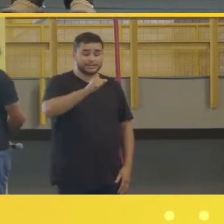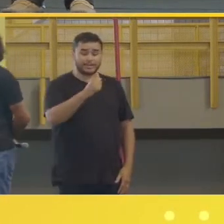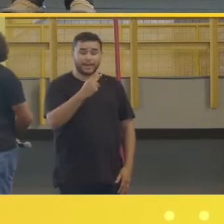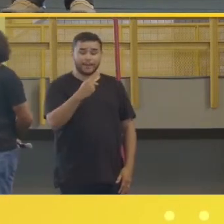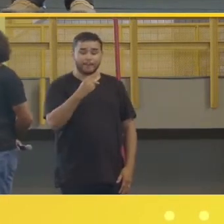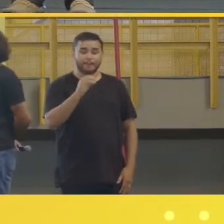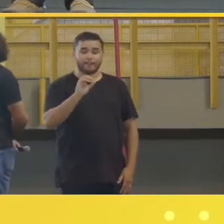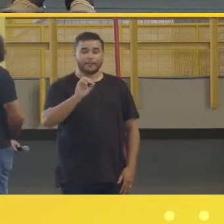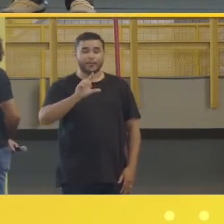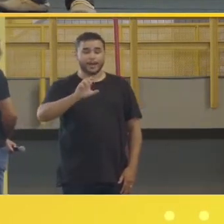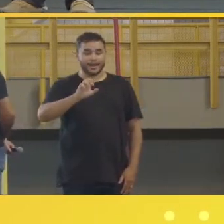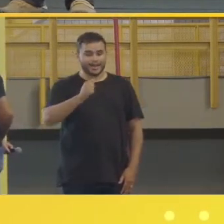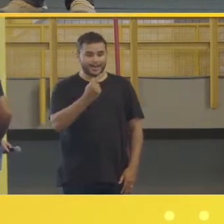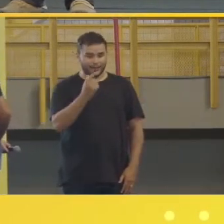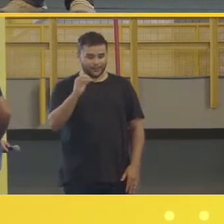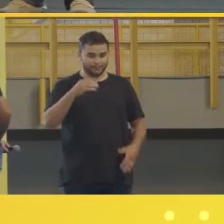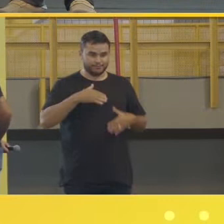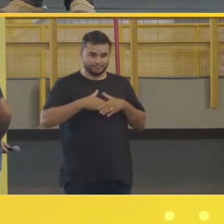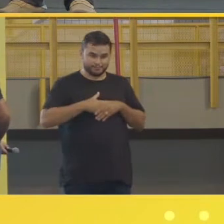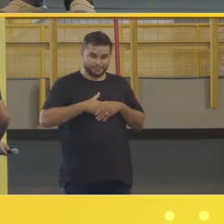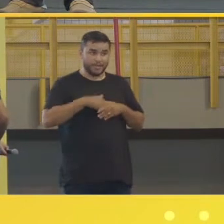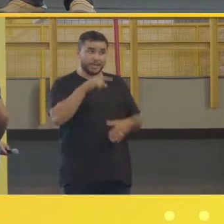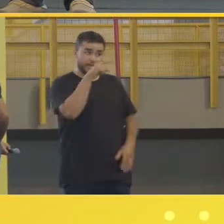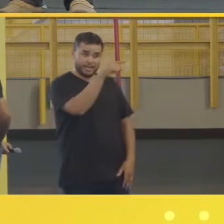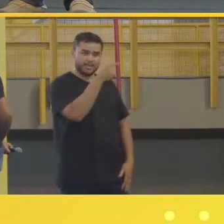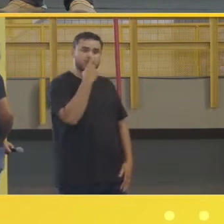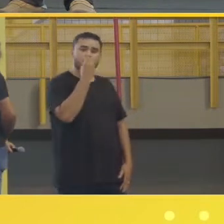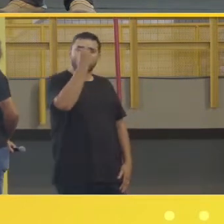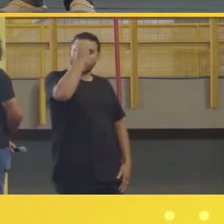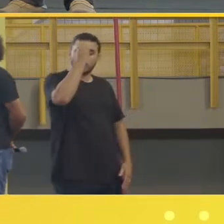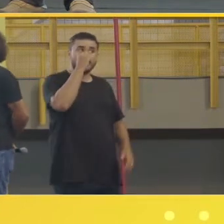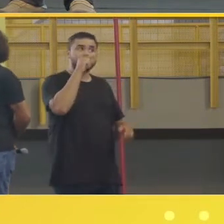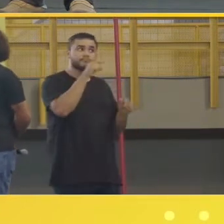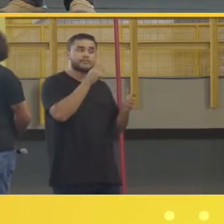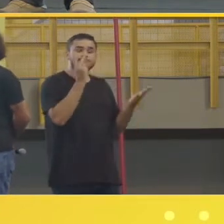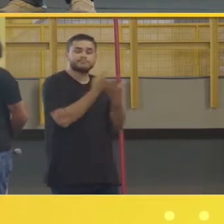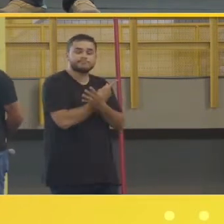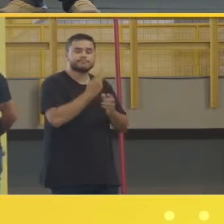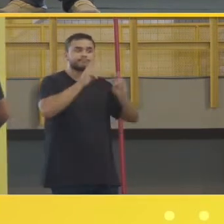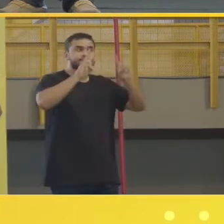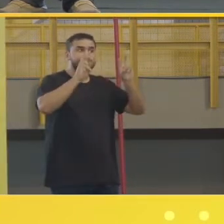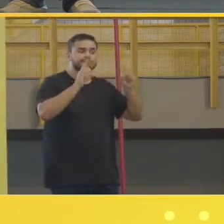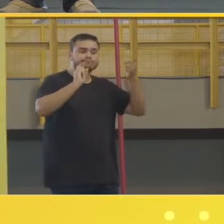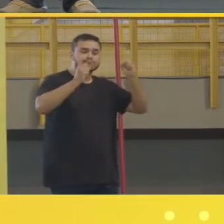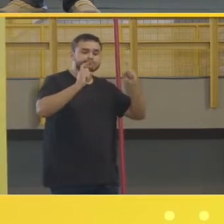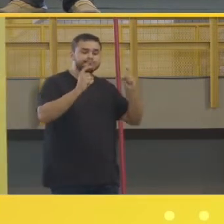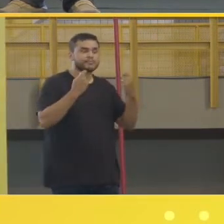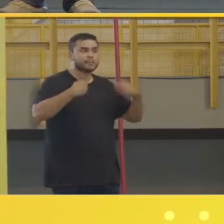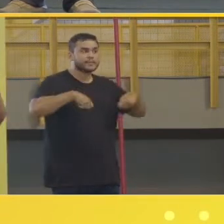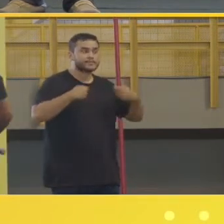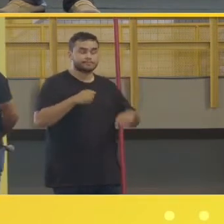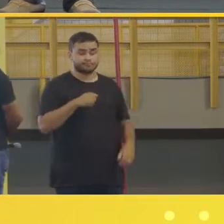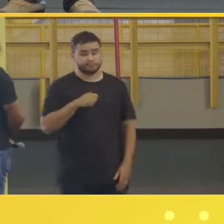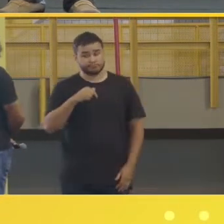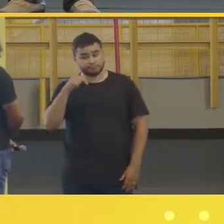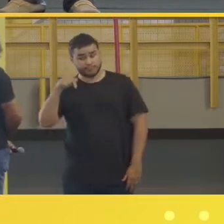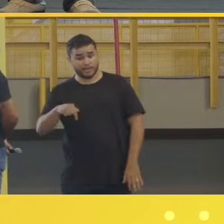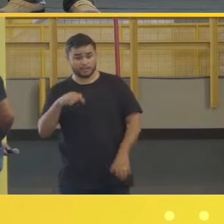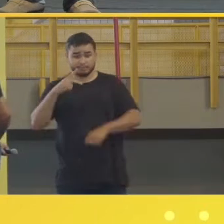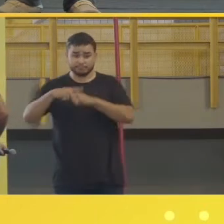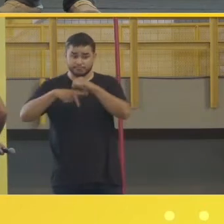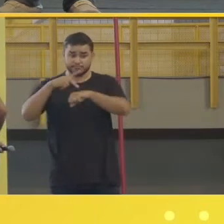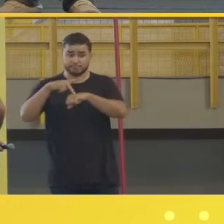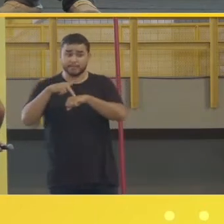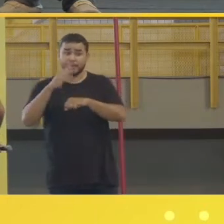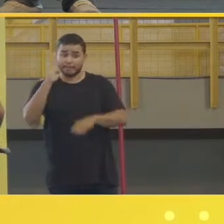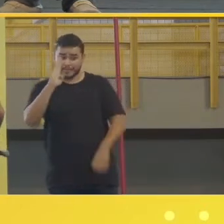etc. Para isso, eu preciso de pouco dinheiro ou muito dinheiro? Muito dinheiro. Tu acha que o rei ia tirar esse dinheiro do bolso dele?